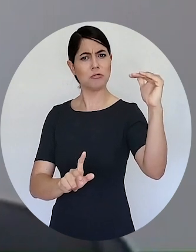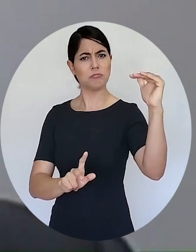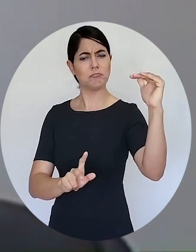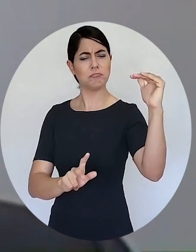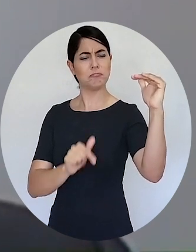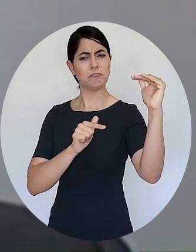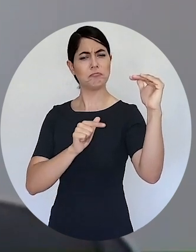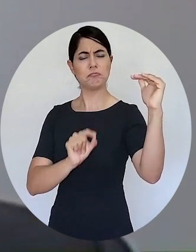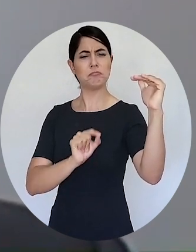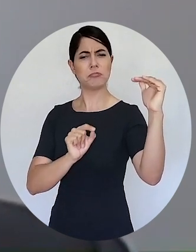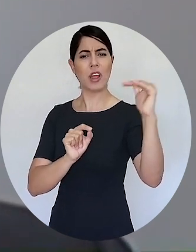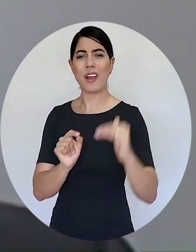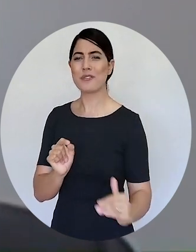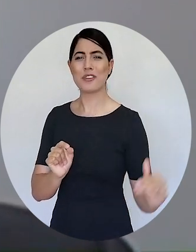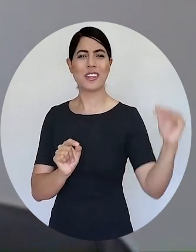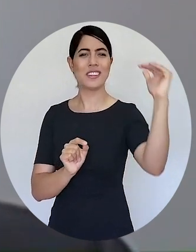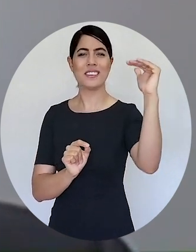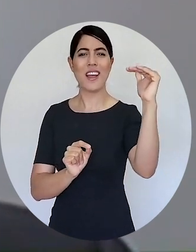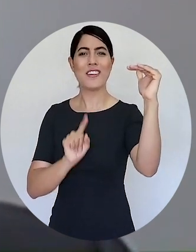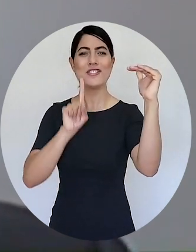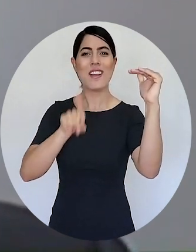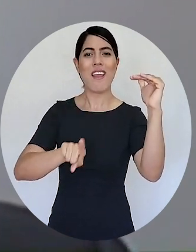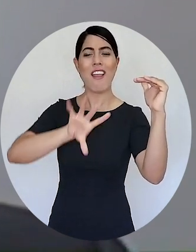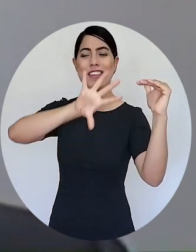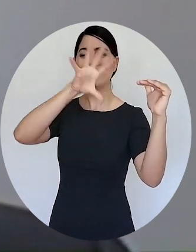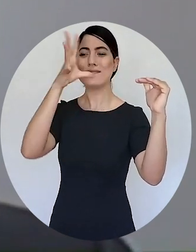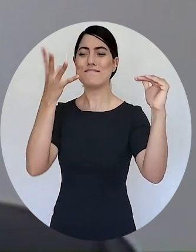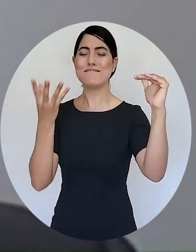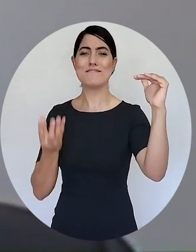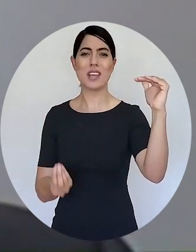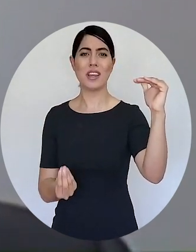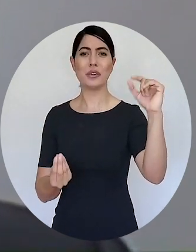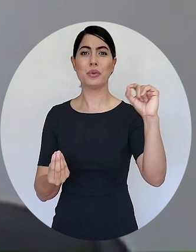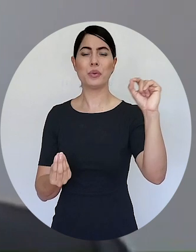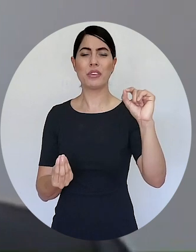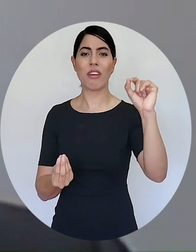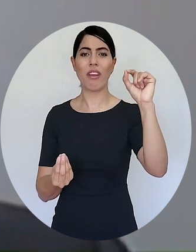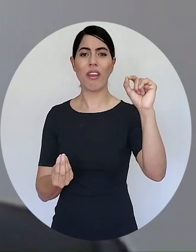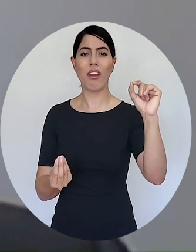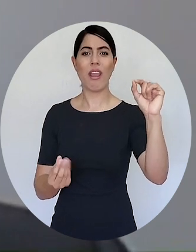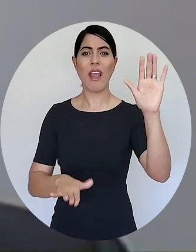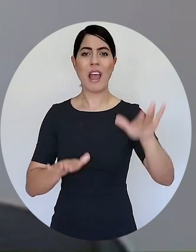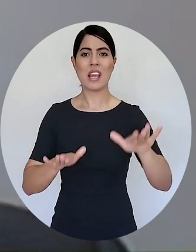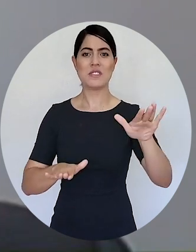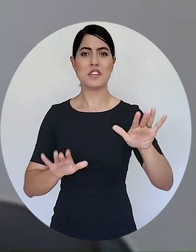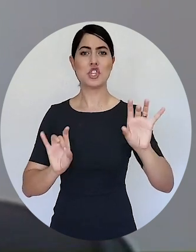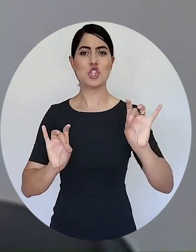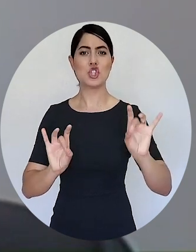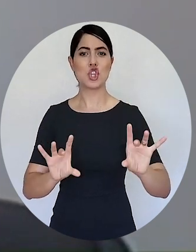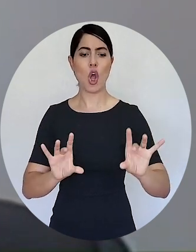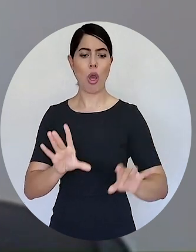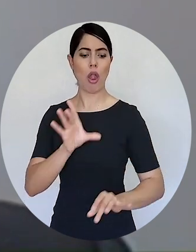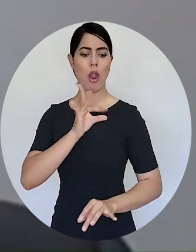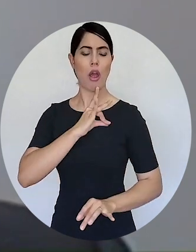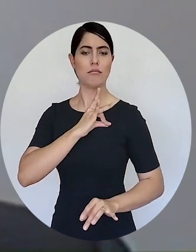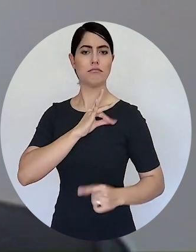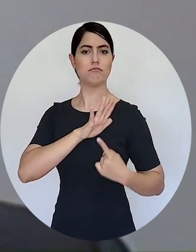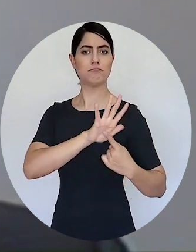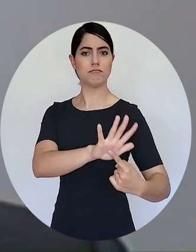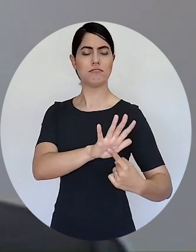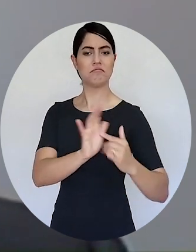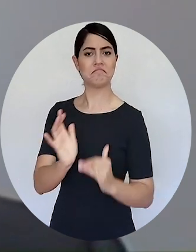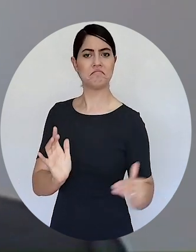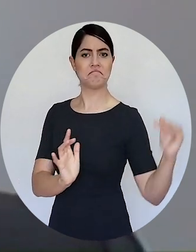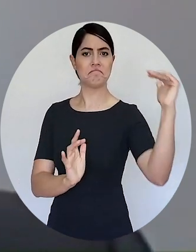autoridade. A autoridade é muito mais um estado de espírito do que uma insígnia que se ostenta no peito. Porque quem tem